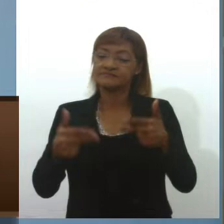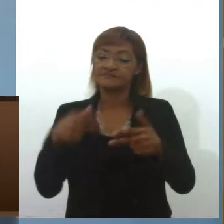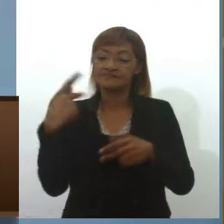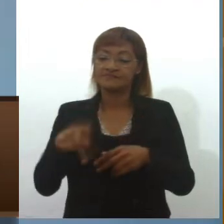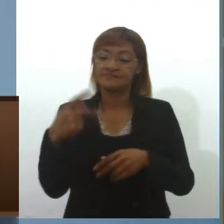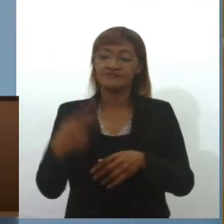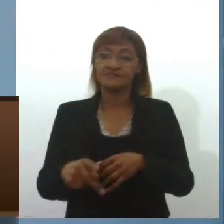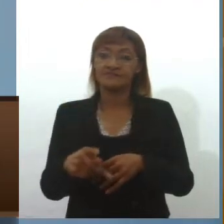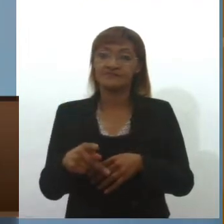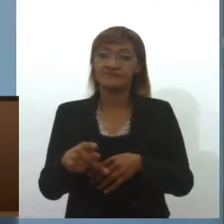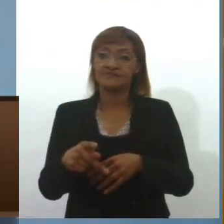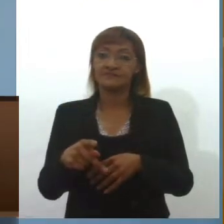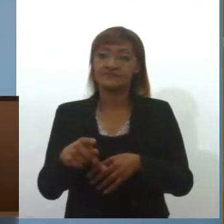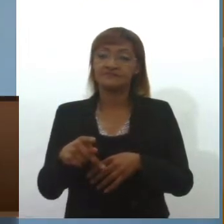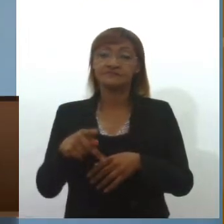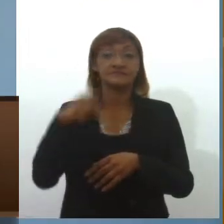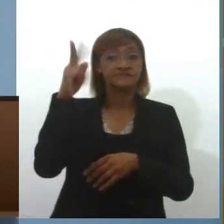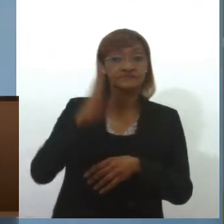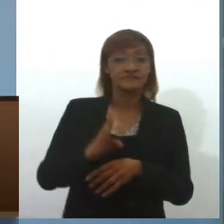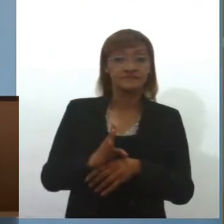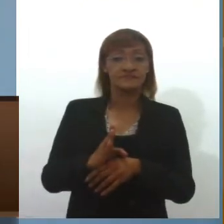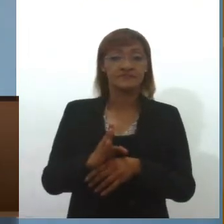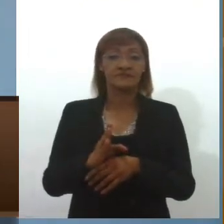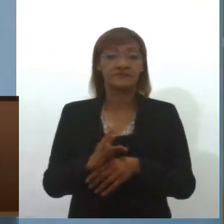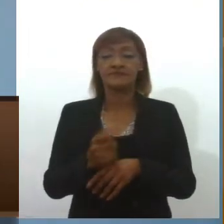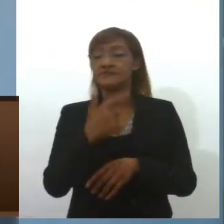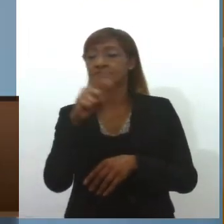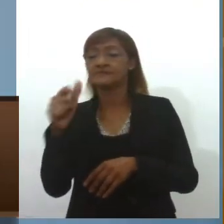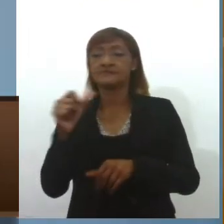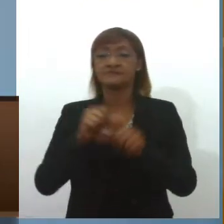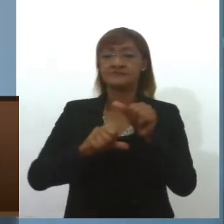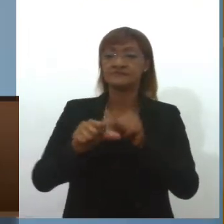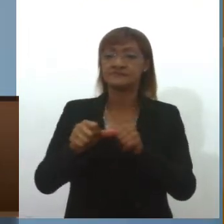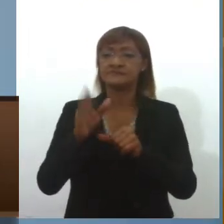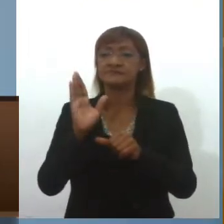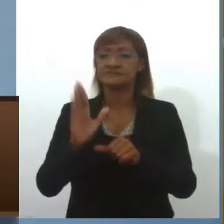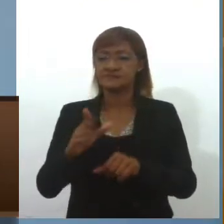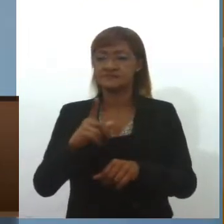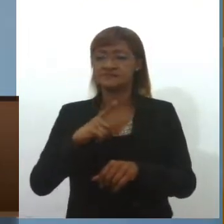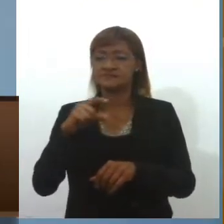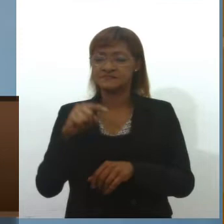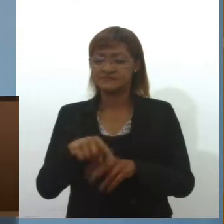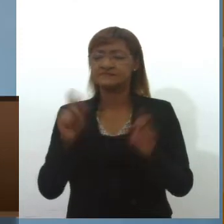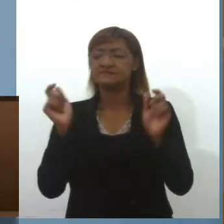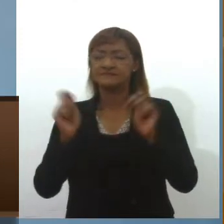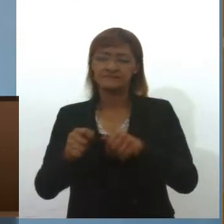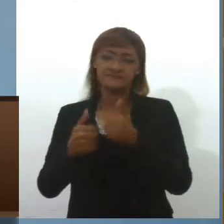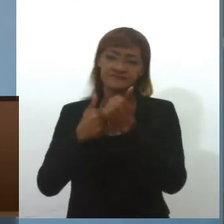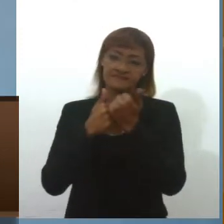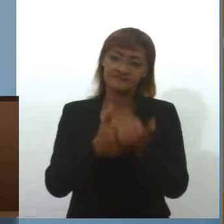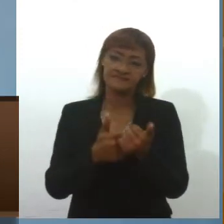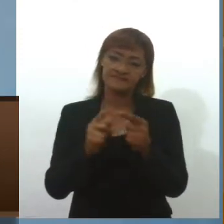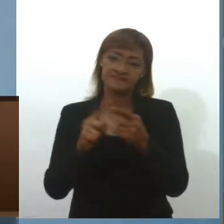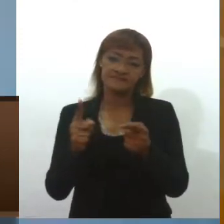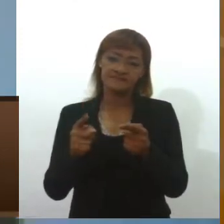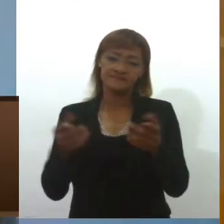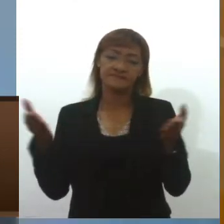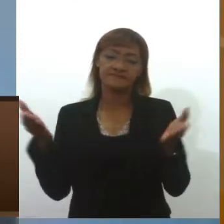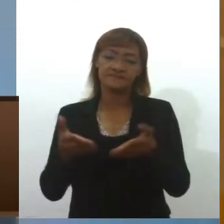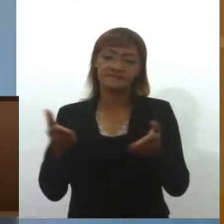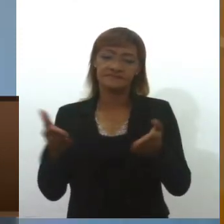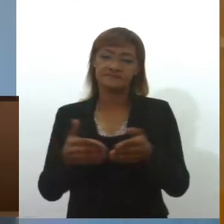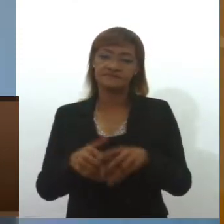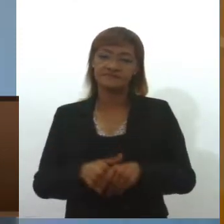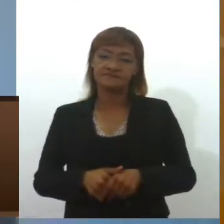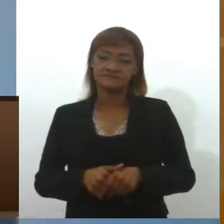nossas. Entre essas outras reformas que já foram comentadas aqui, que poderiam auxiliar sim. Mas neste momento, a gente tem